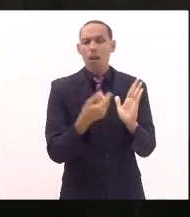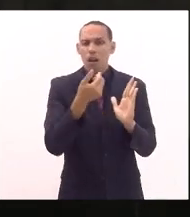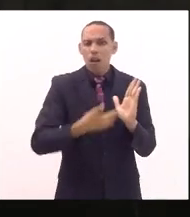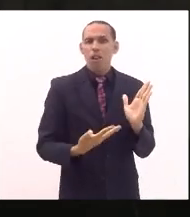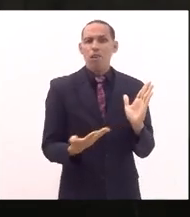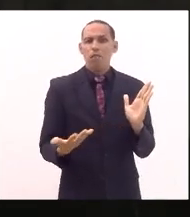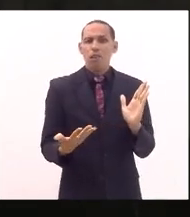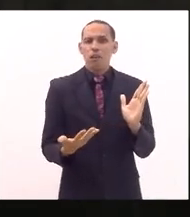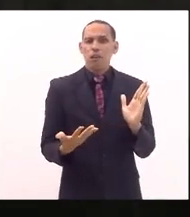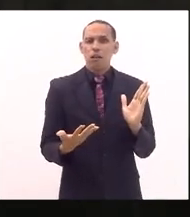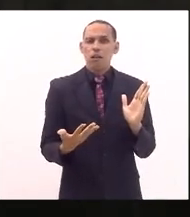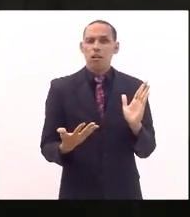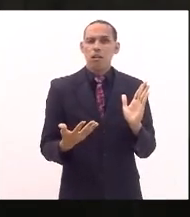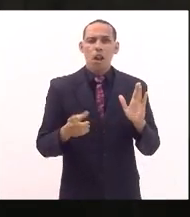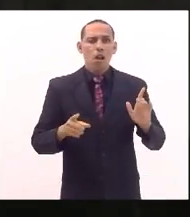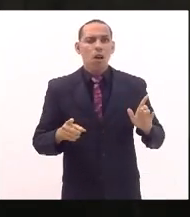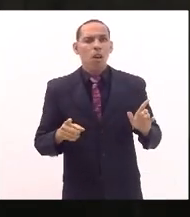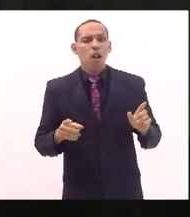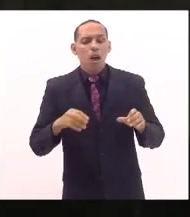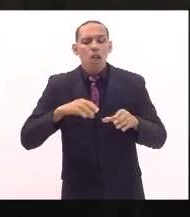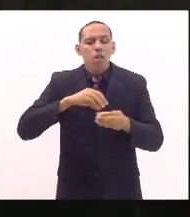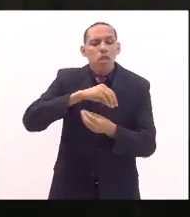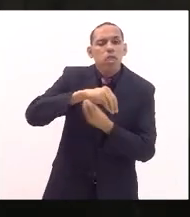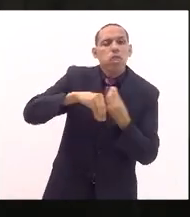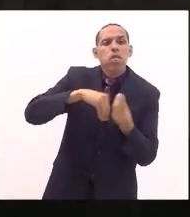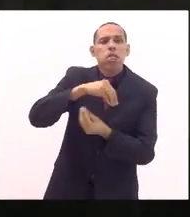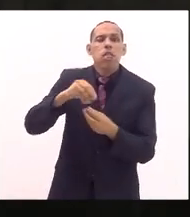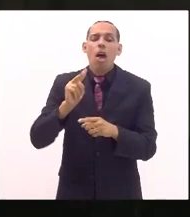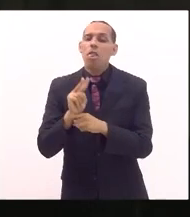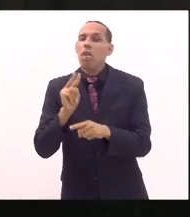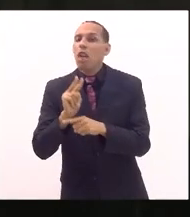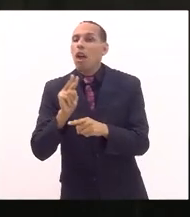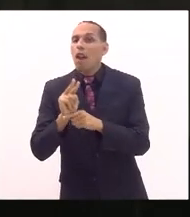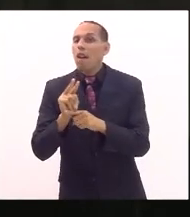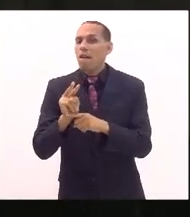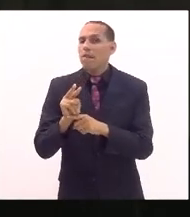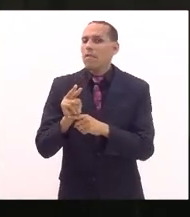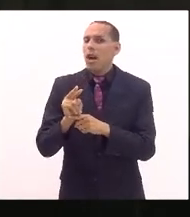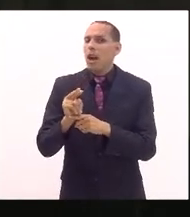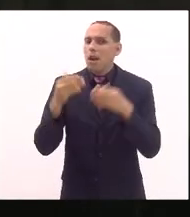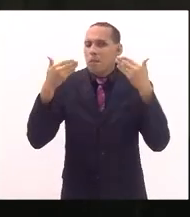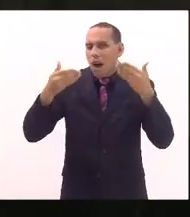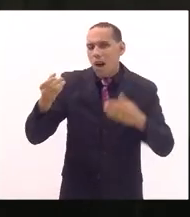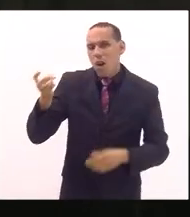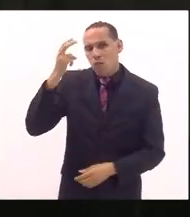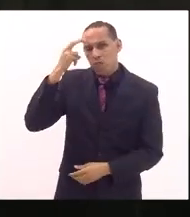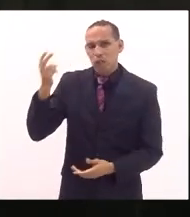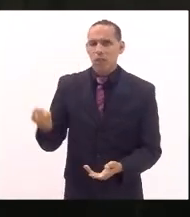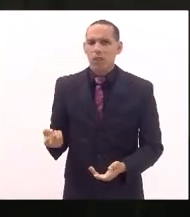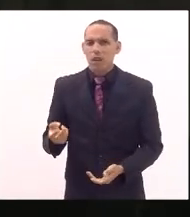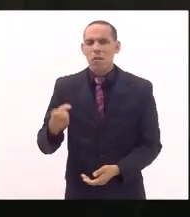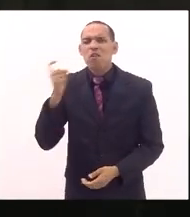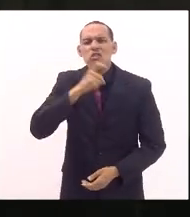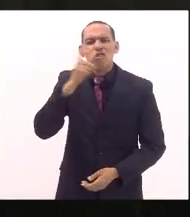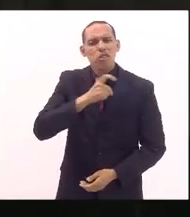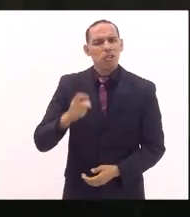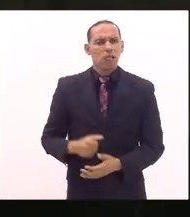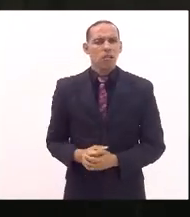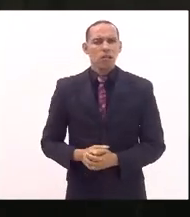disso travestido de uma narrativa de defesa de manifestação cultural balela